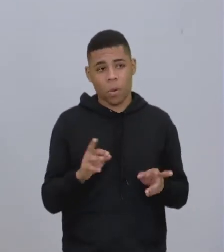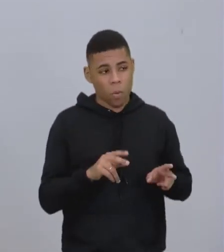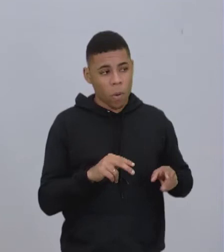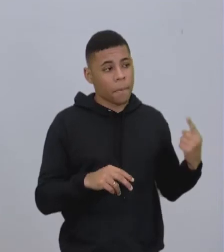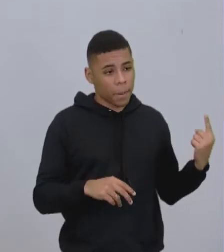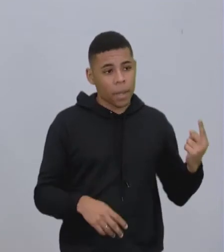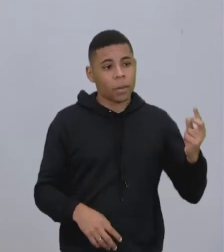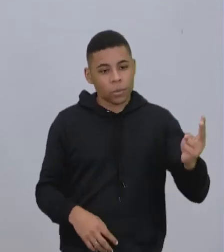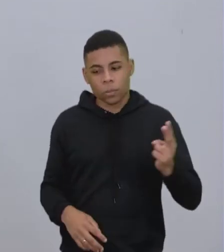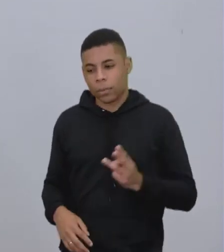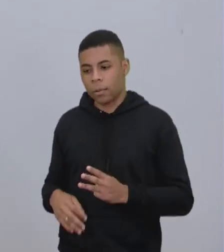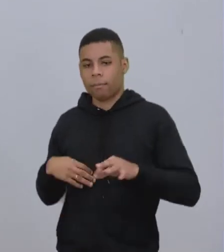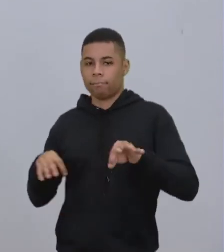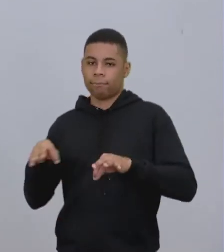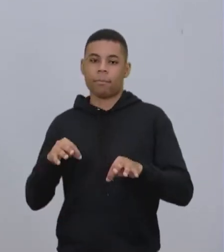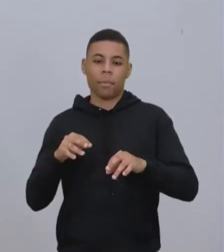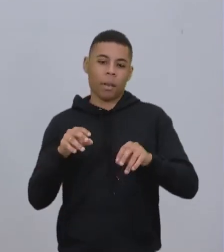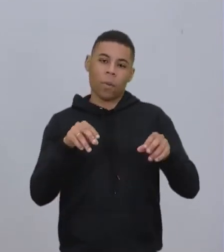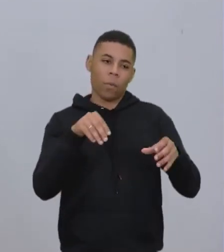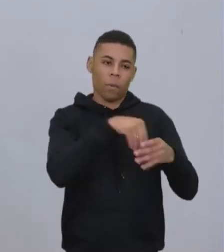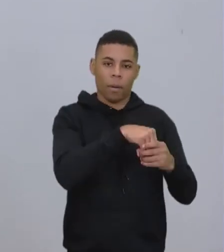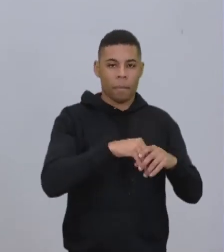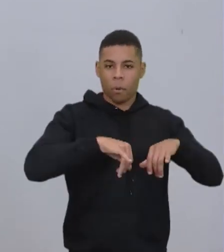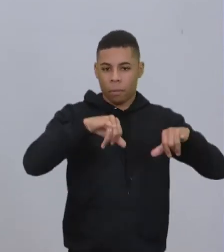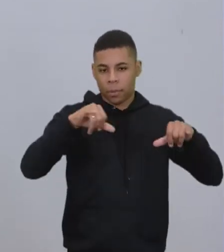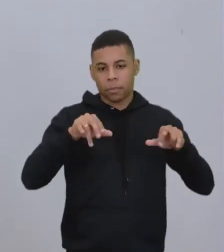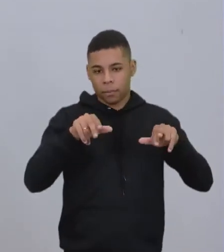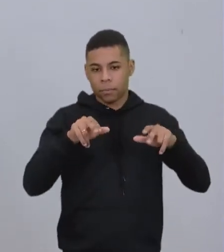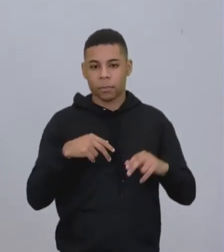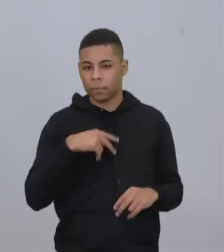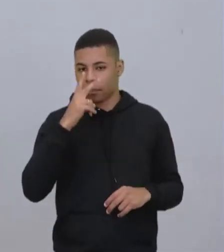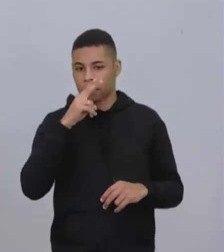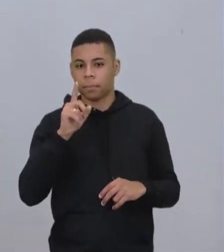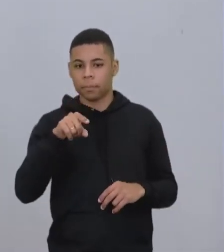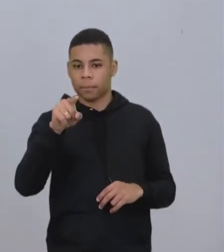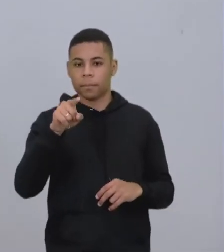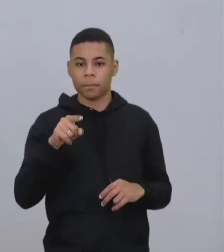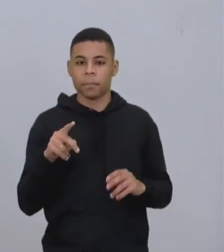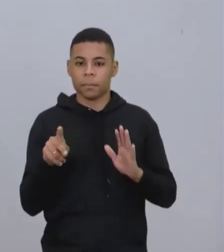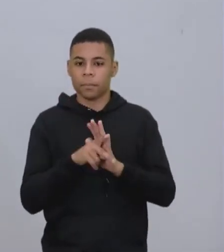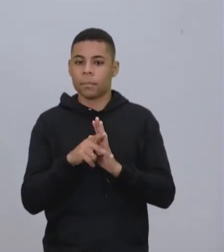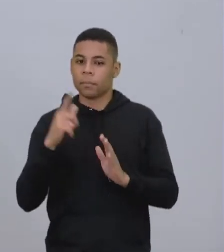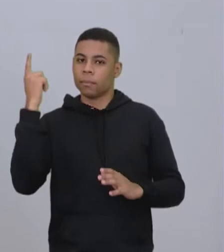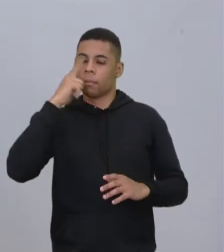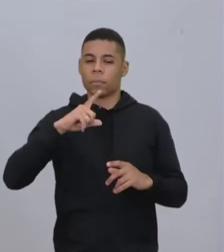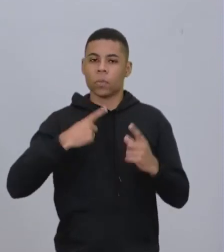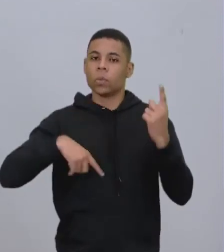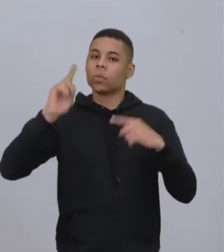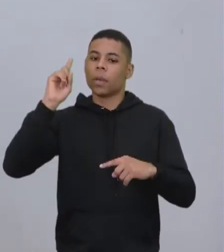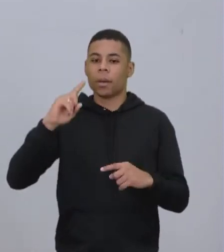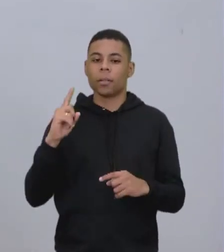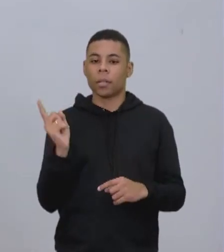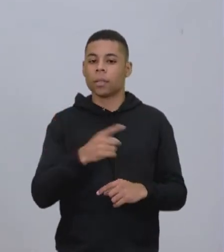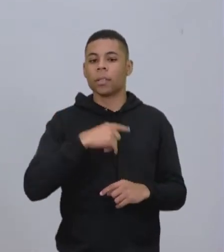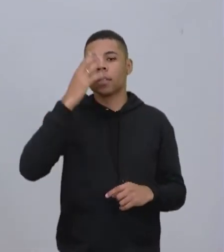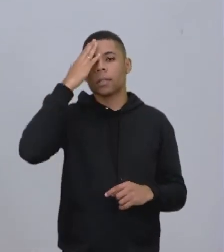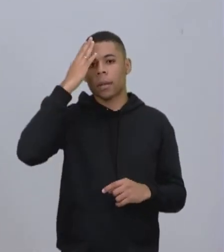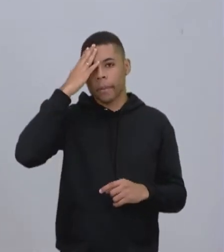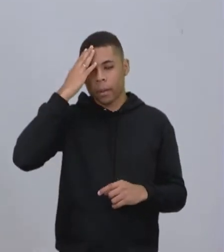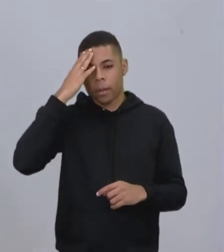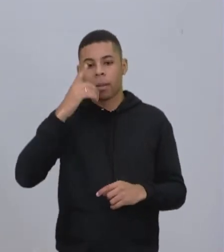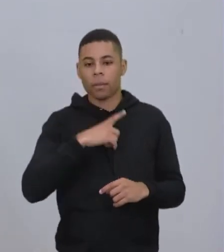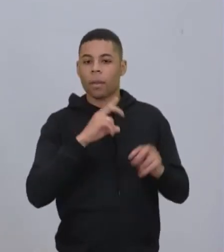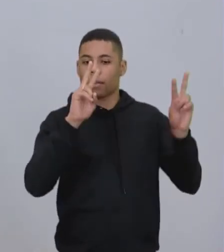ações dentro da publicidade. Então eu acho que seria talvez a receita de sucesso. É a gente realmente se apropriar